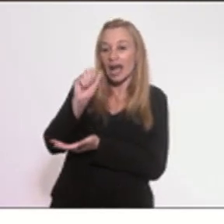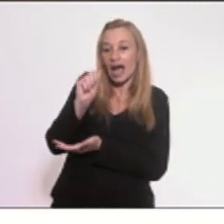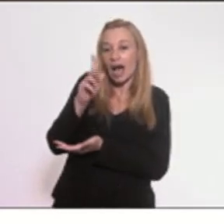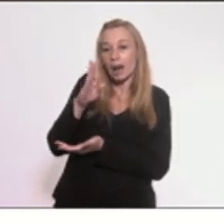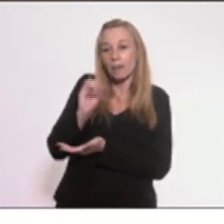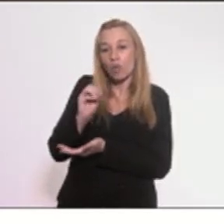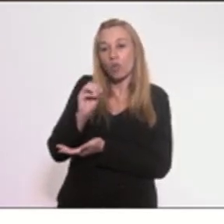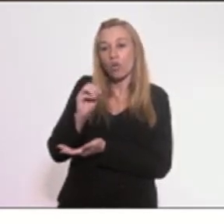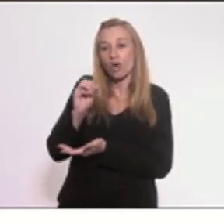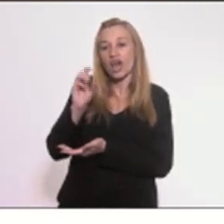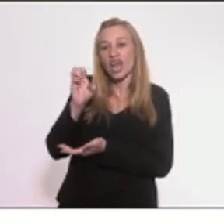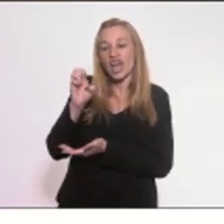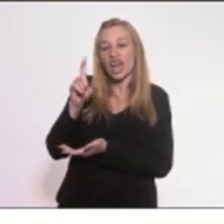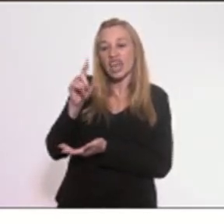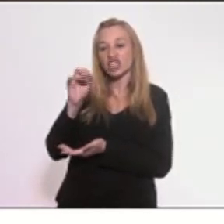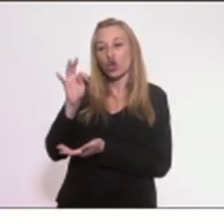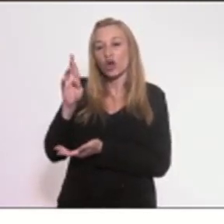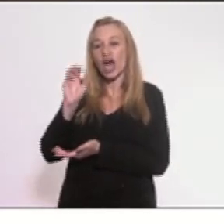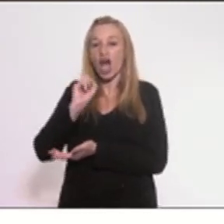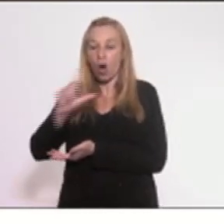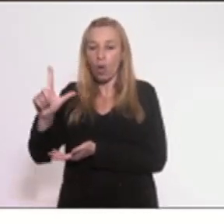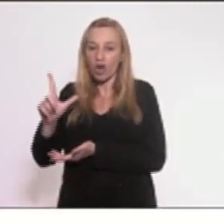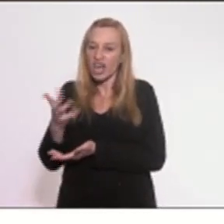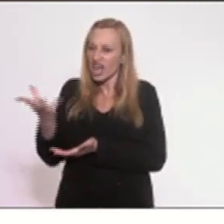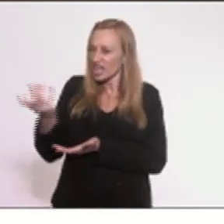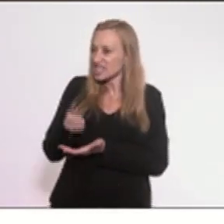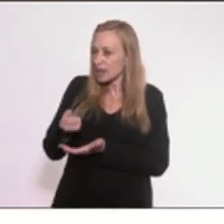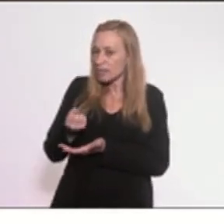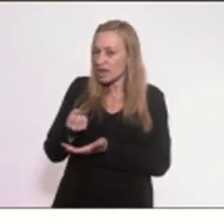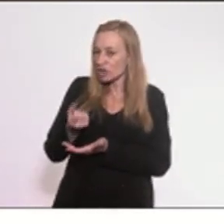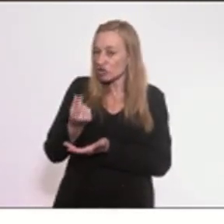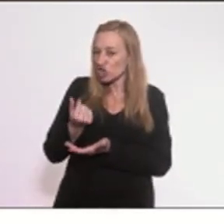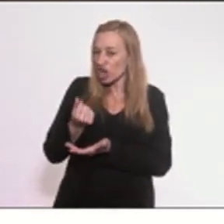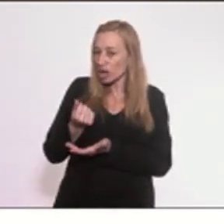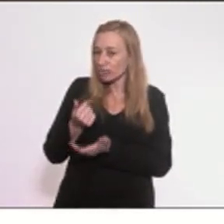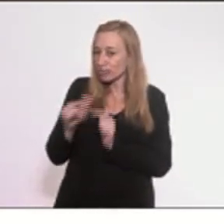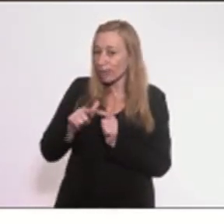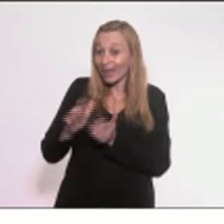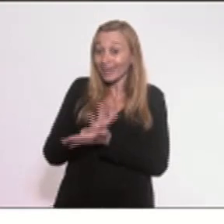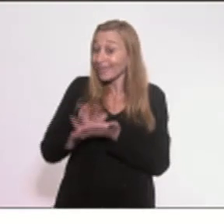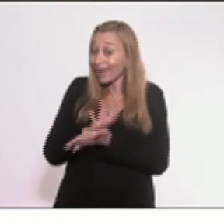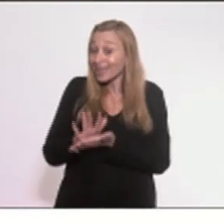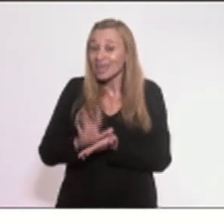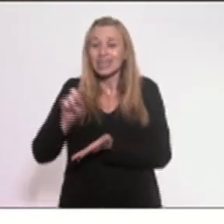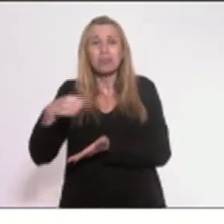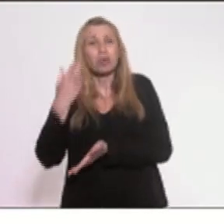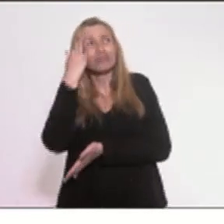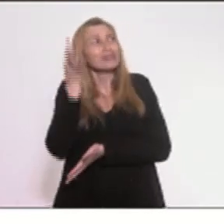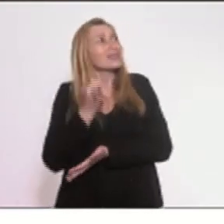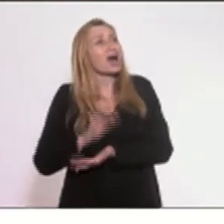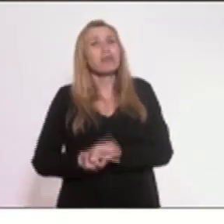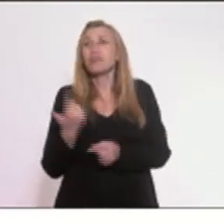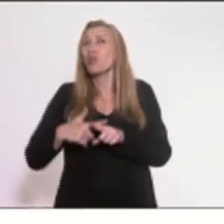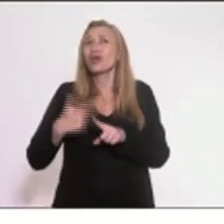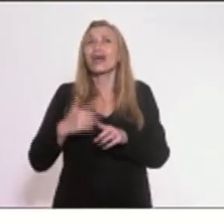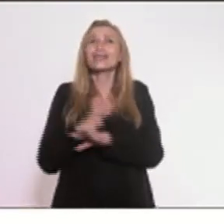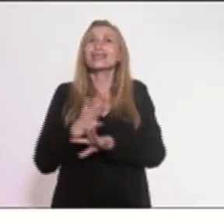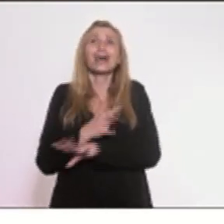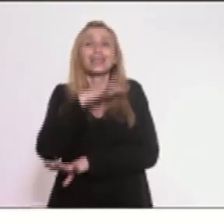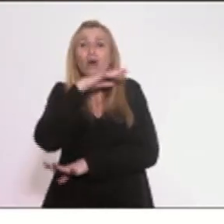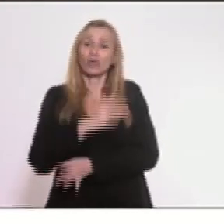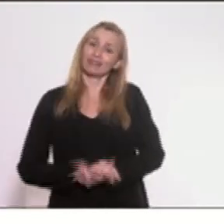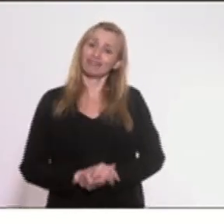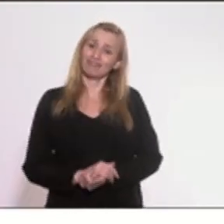Recebendo uma fortuna sem trabalhar, para fazer política. E depois não sabem por que a cidade está no caos que